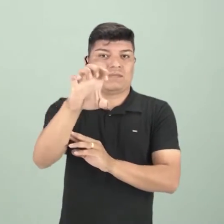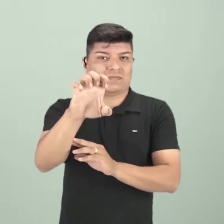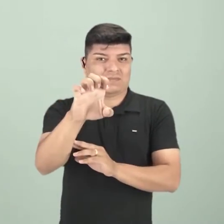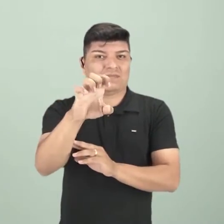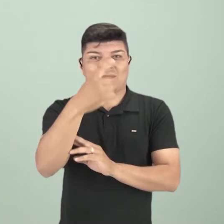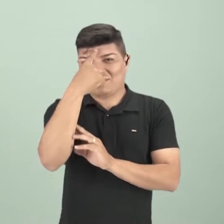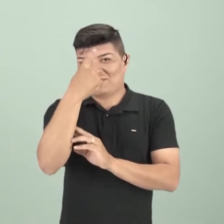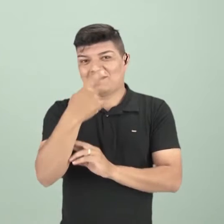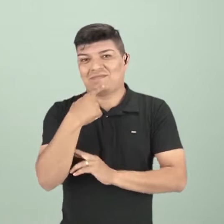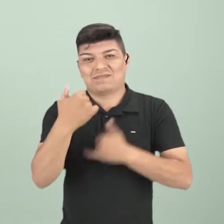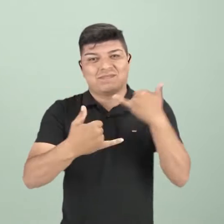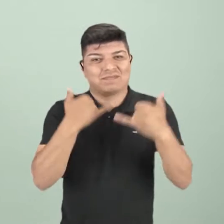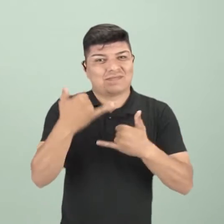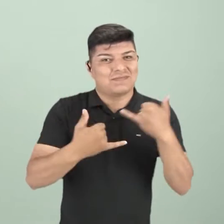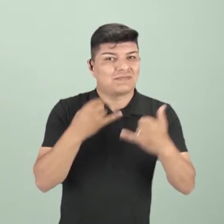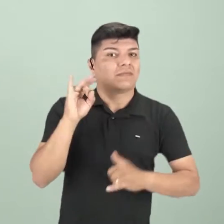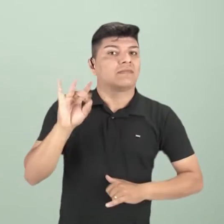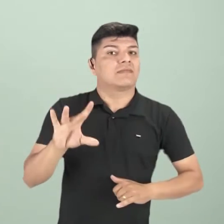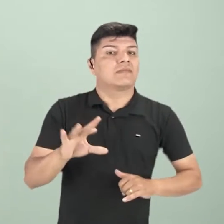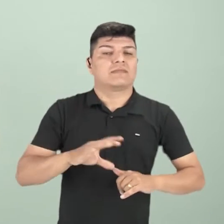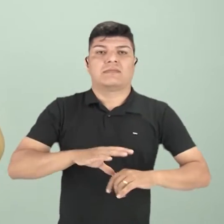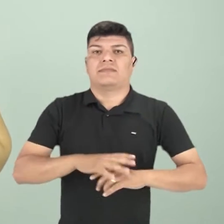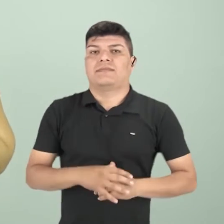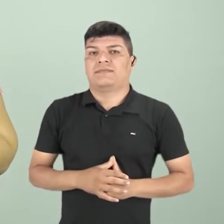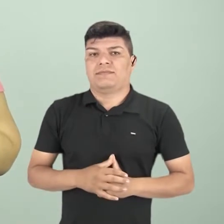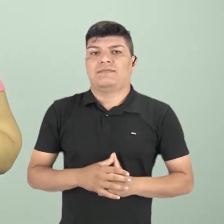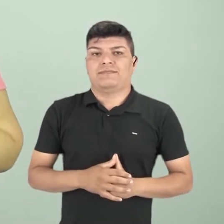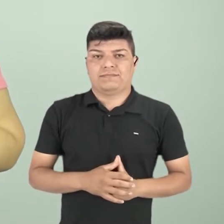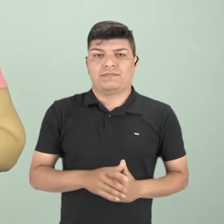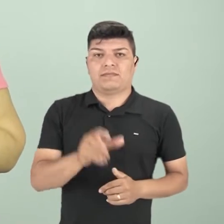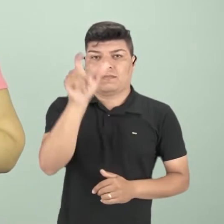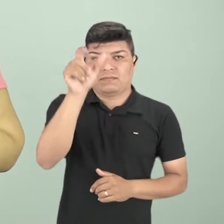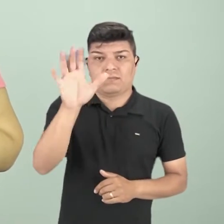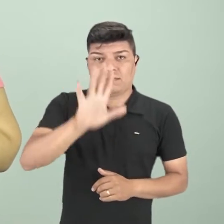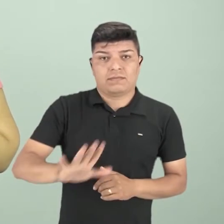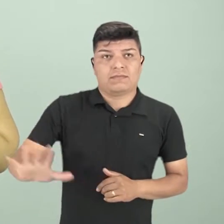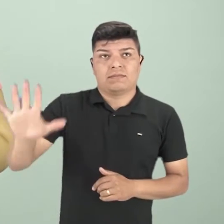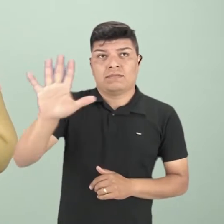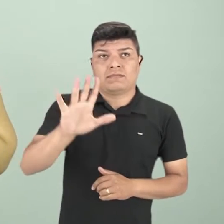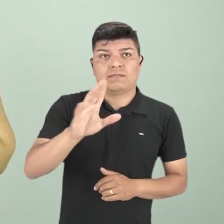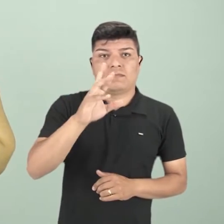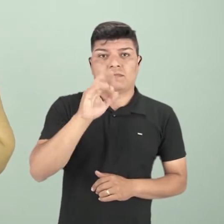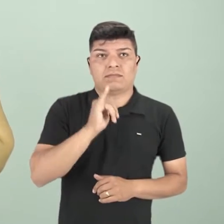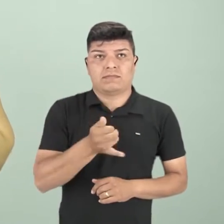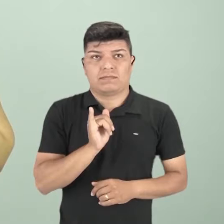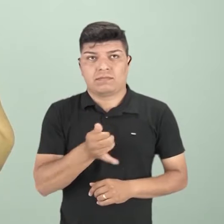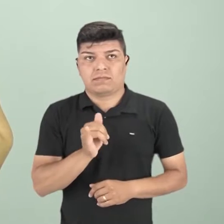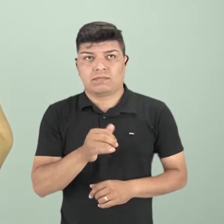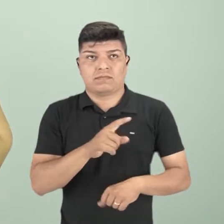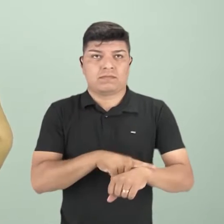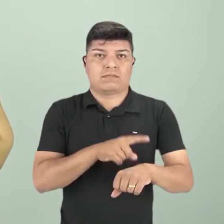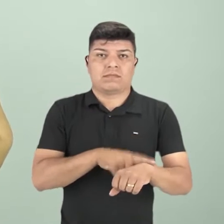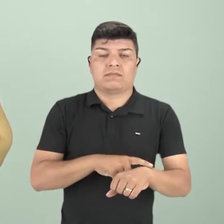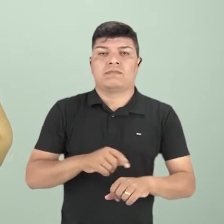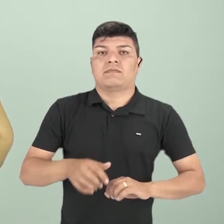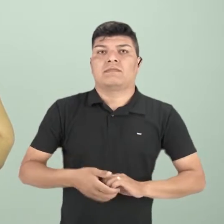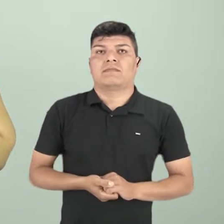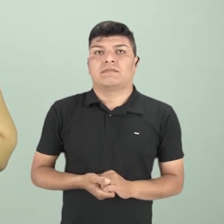para brincar um pouco com vocês. Então, personagem, espaço, narrador, tempo e enredo.